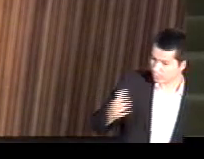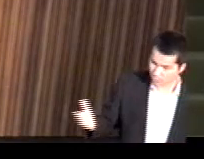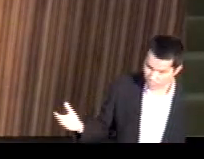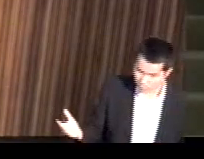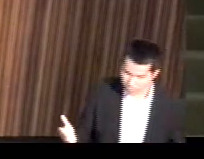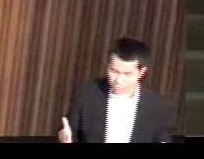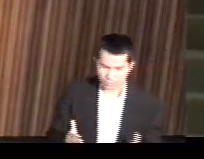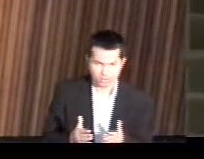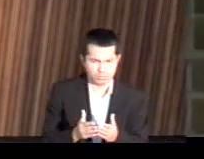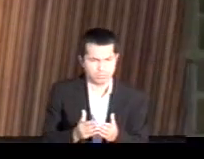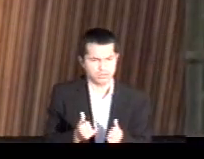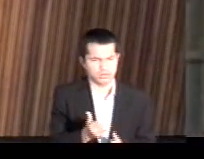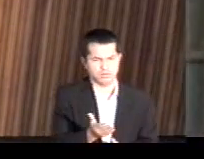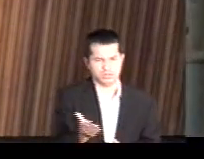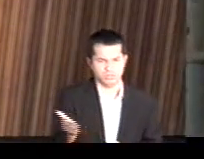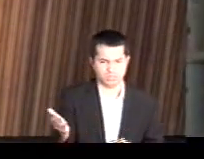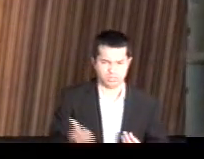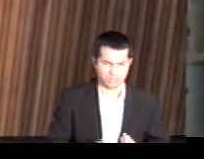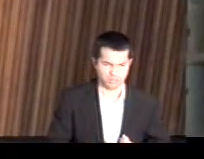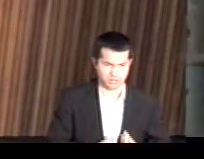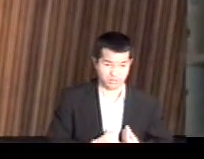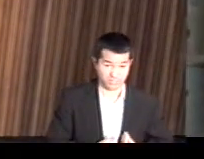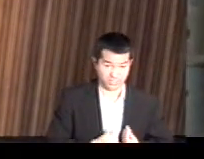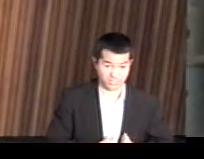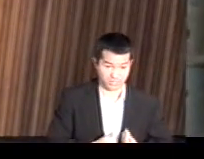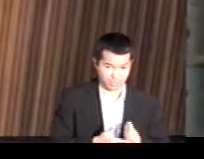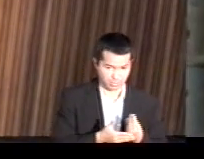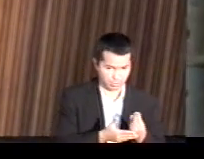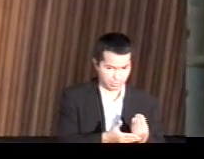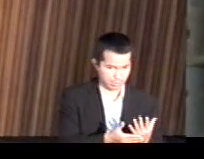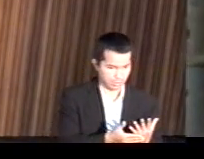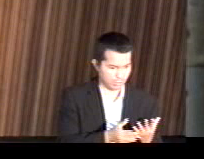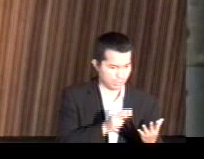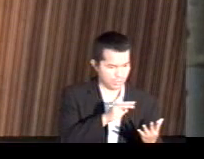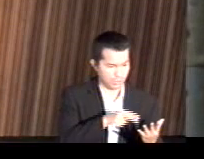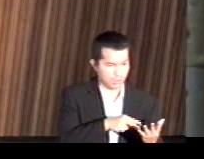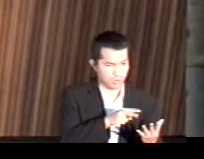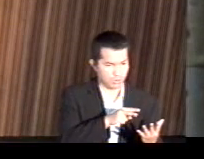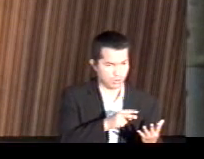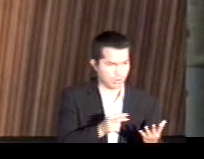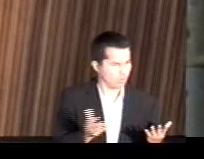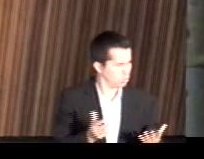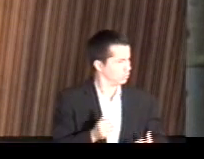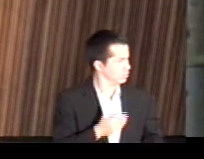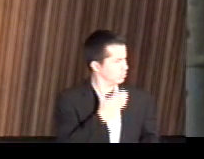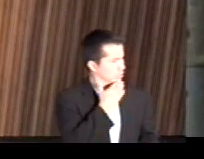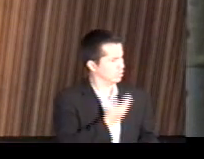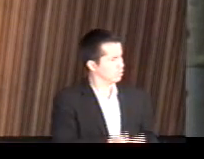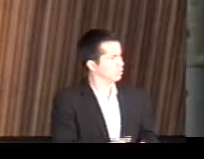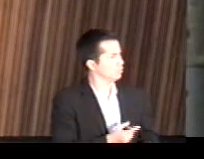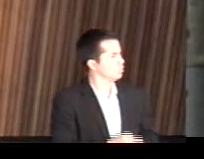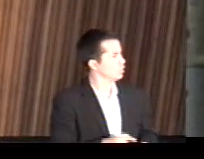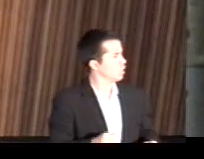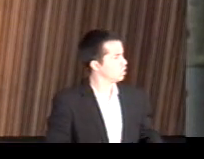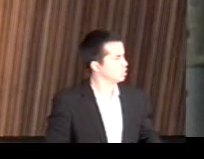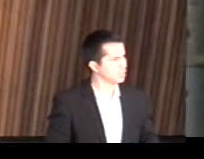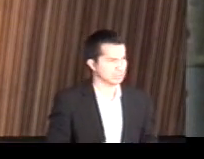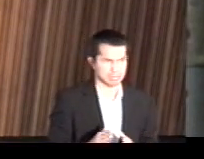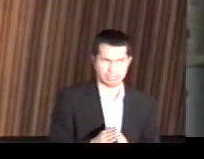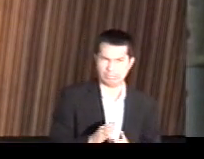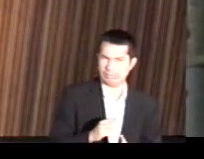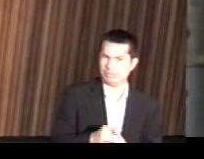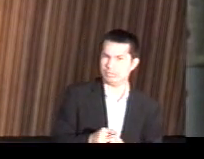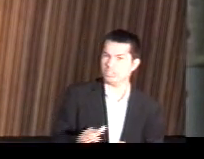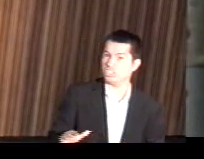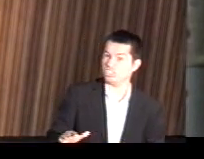Por que Deus te trouxe aqui hoje? Eu nunca vi essa igreja tão cheia. E eu fiquei pensando assim: Senhor, é o sermão que eu trouxe para